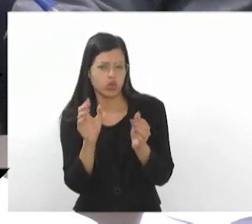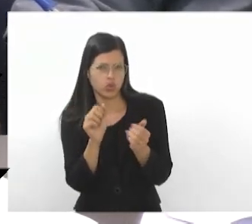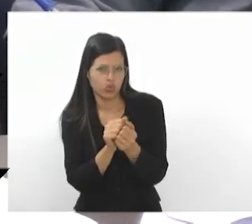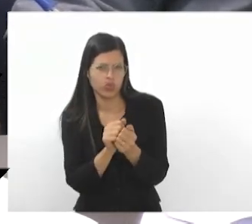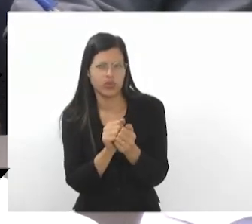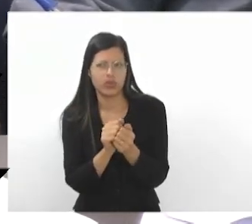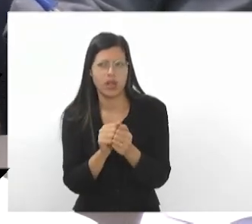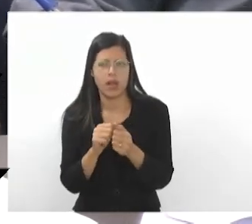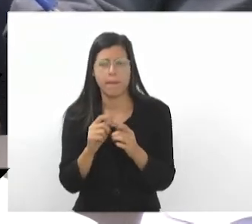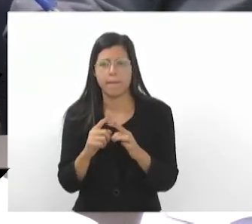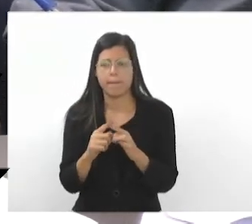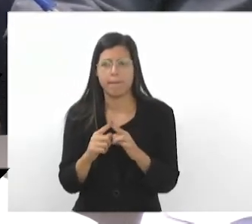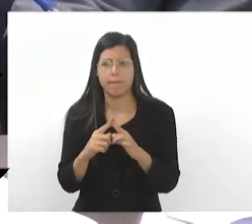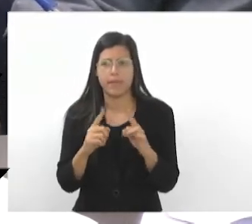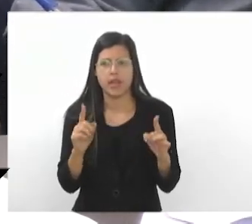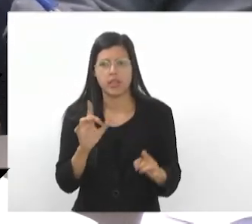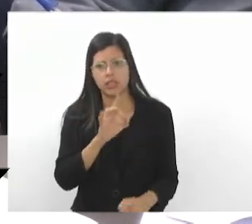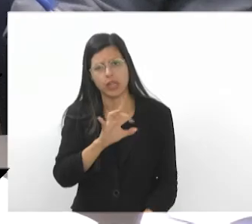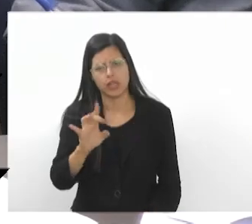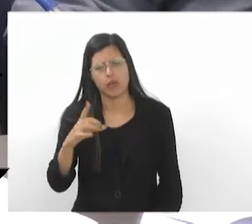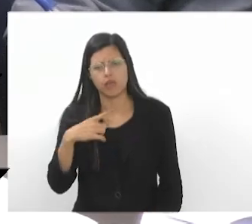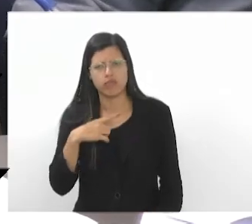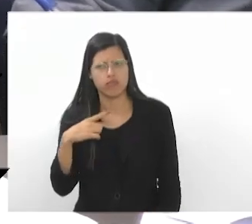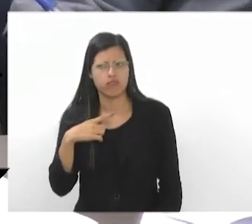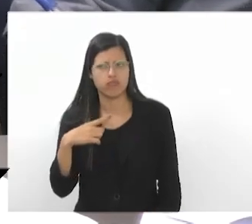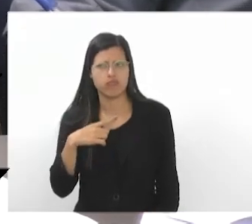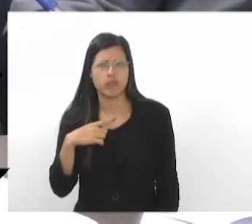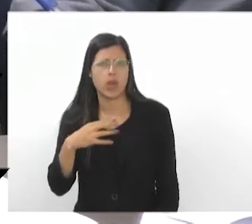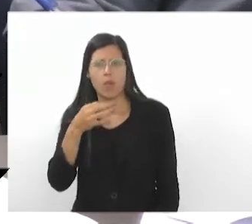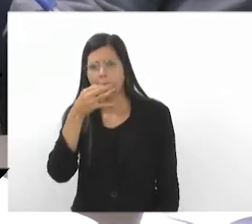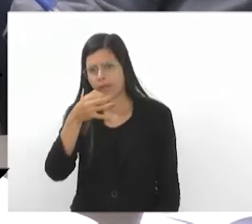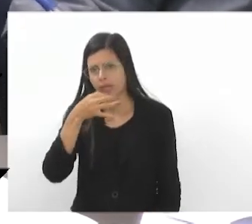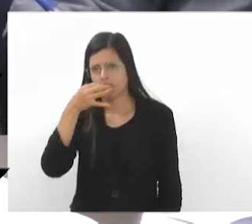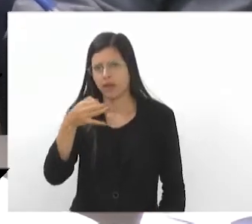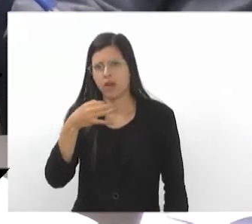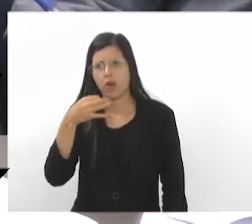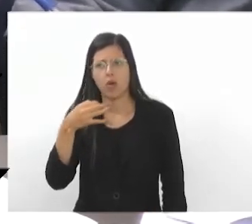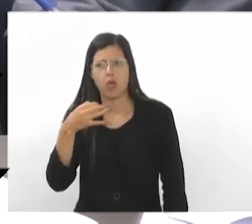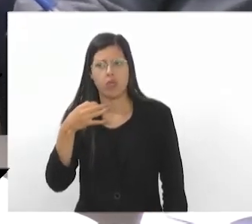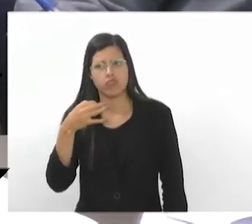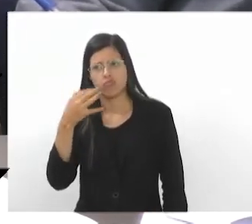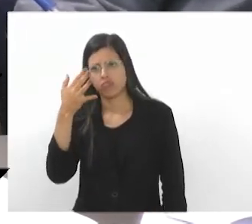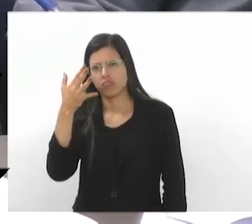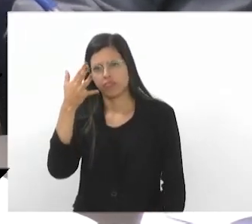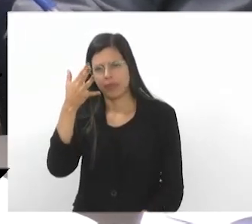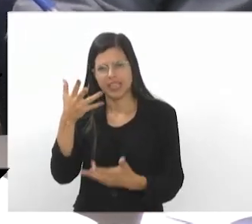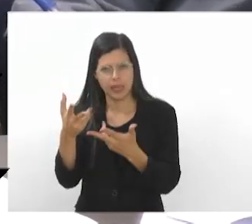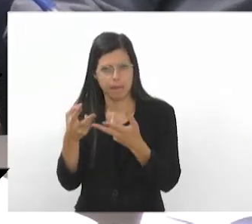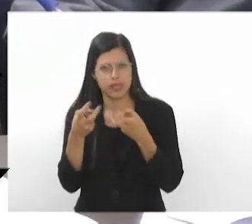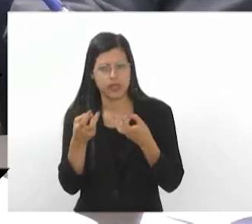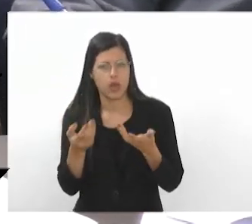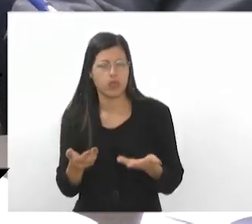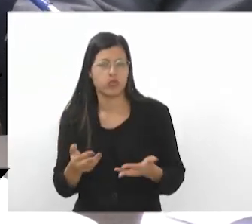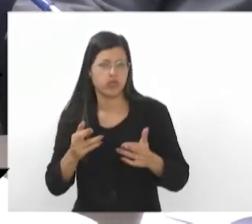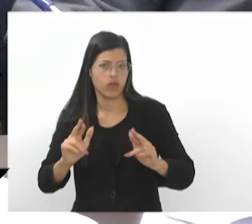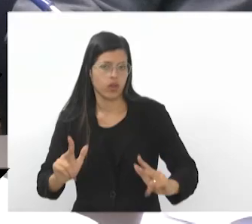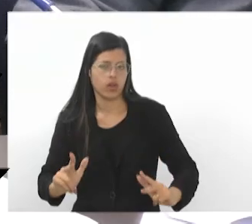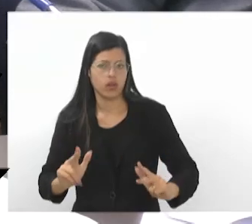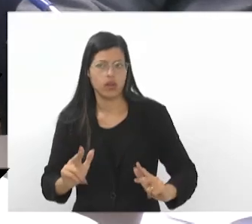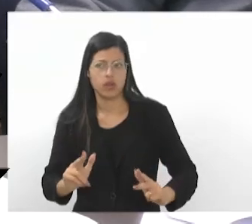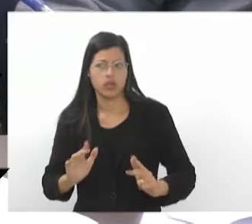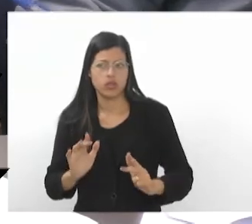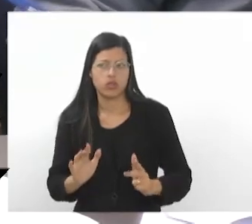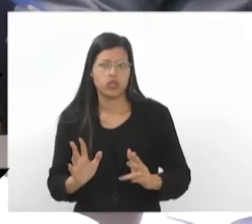o seu eleitorado, a sua percepção, a sua sensibilidade, se cada um quer enfatizar